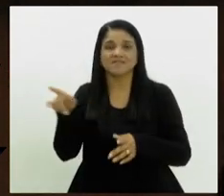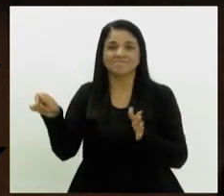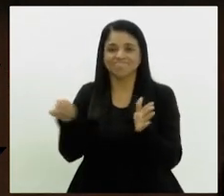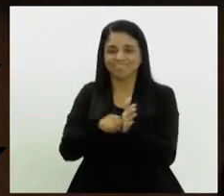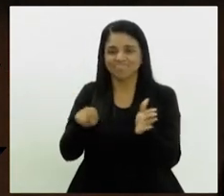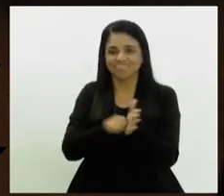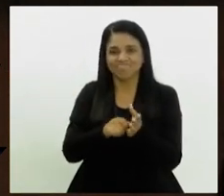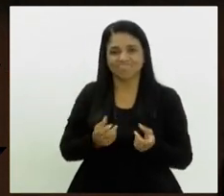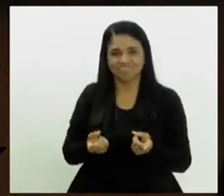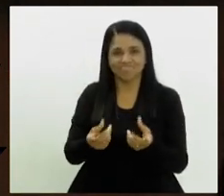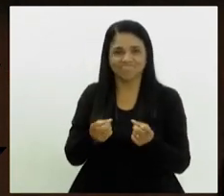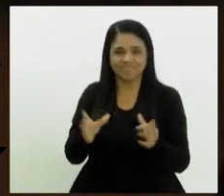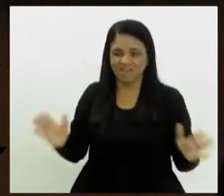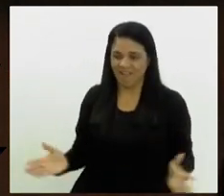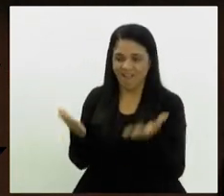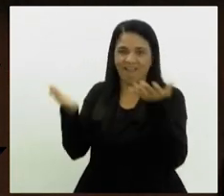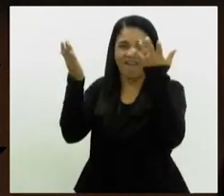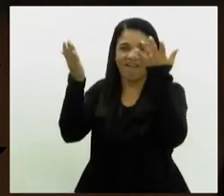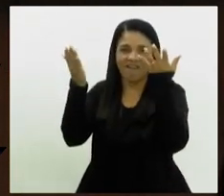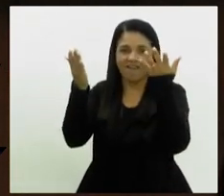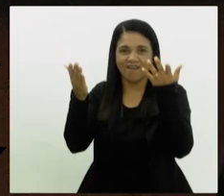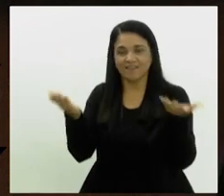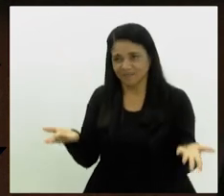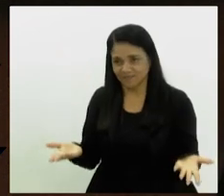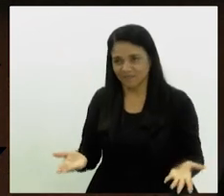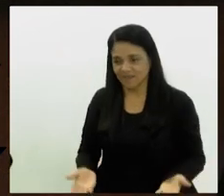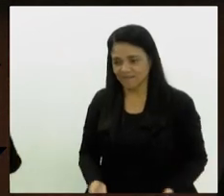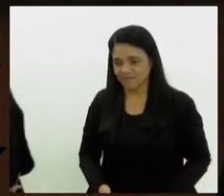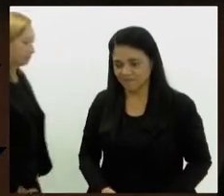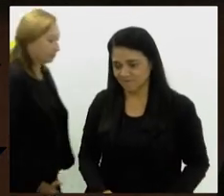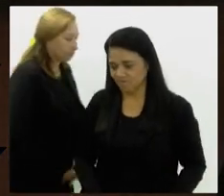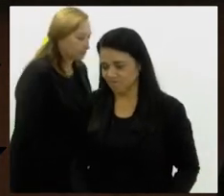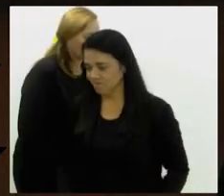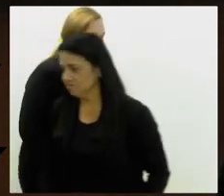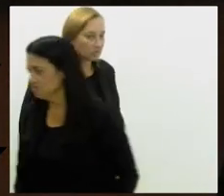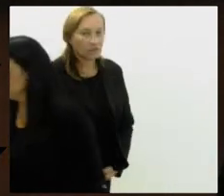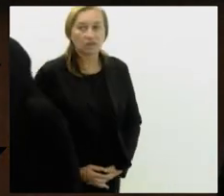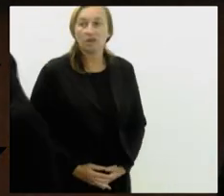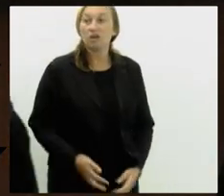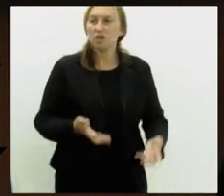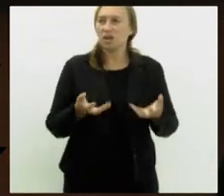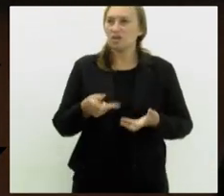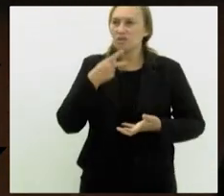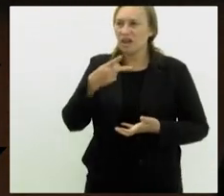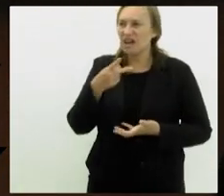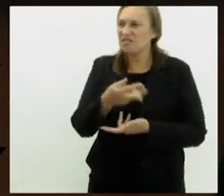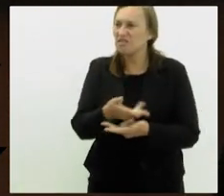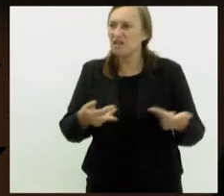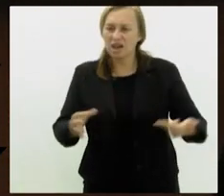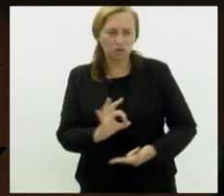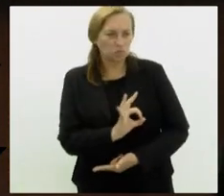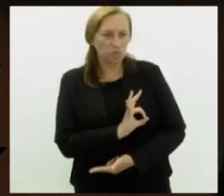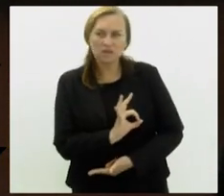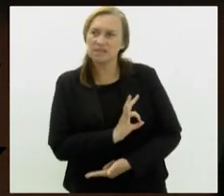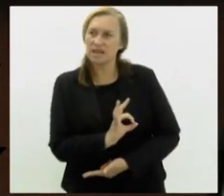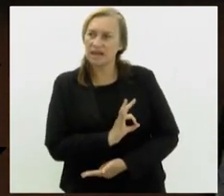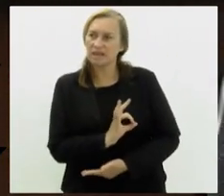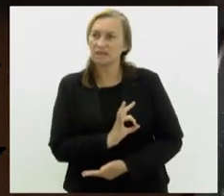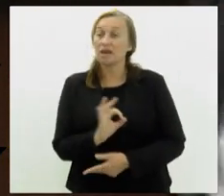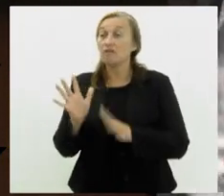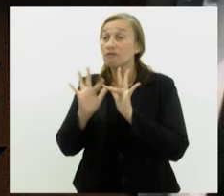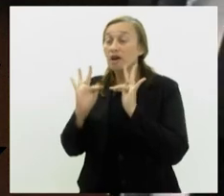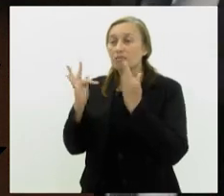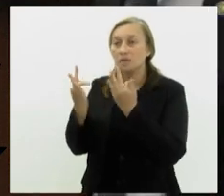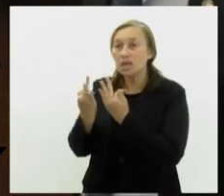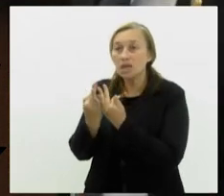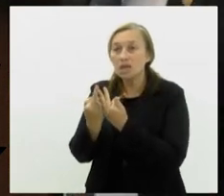de drogas. Portanto, quero dizer que o sangue de policiais, o sangue de famílias de policiais,